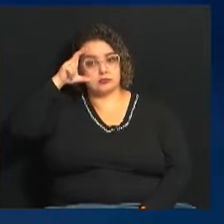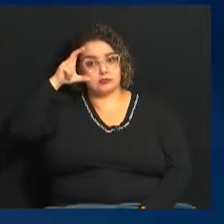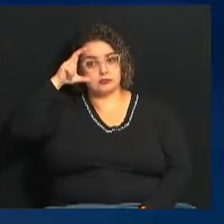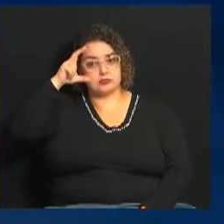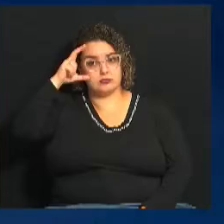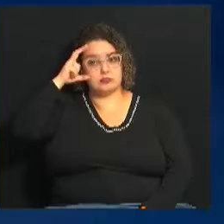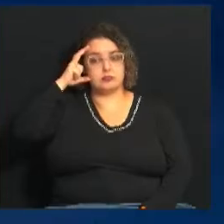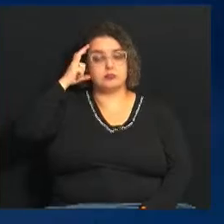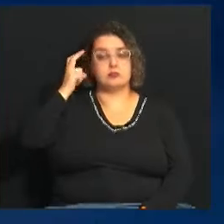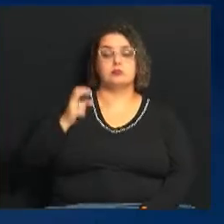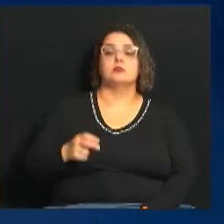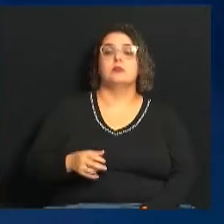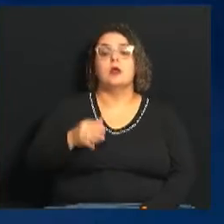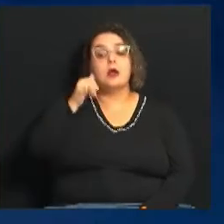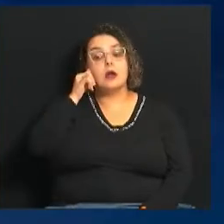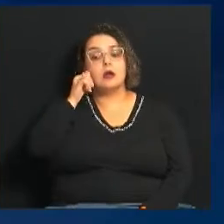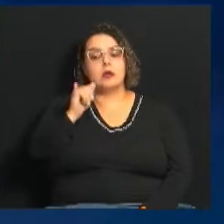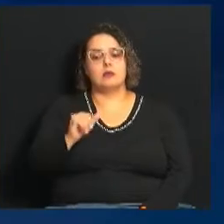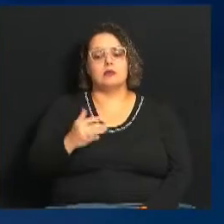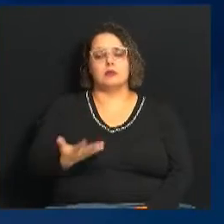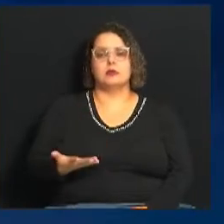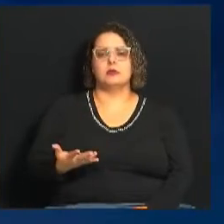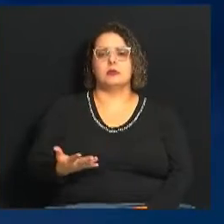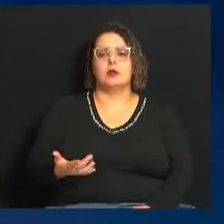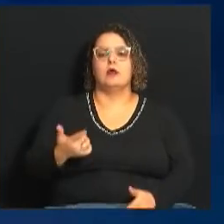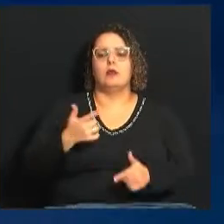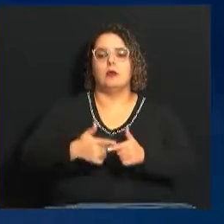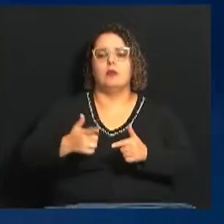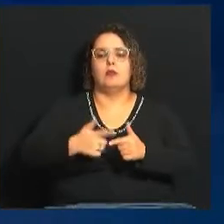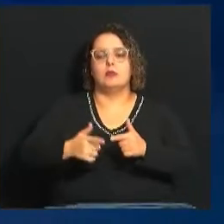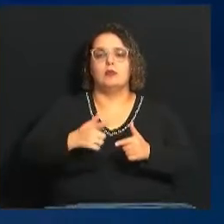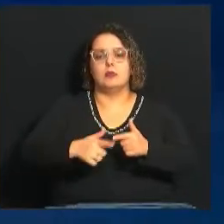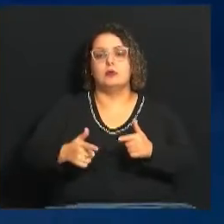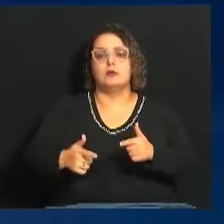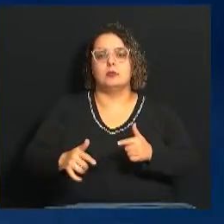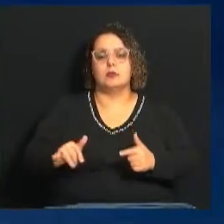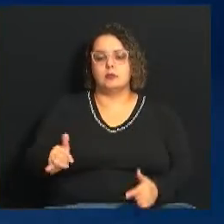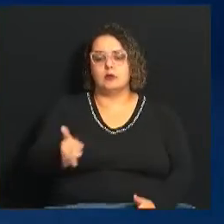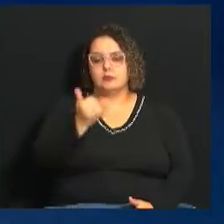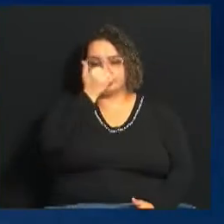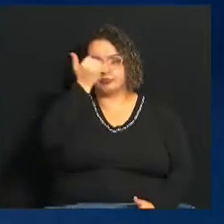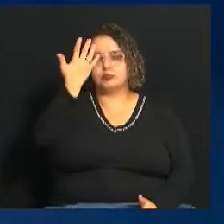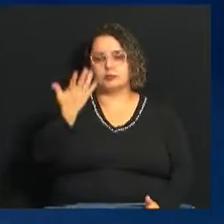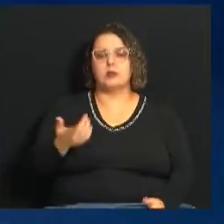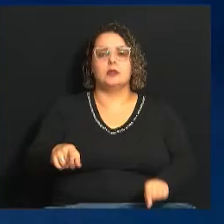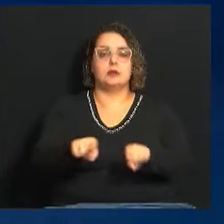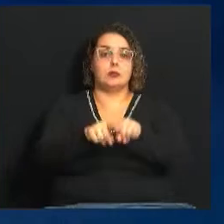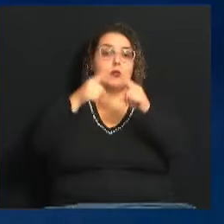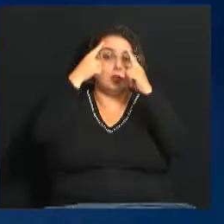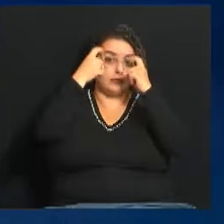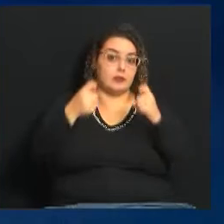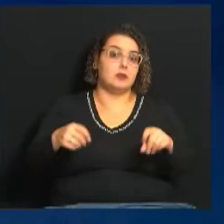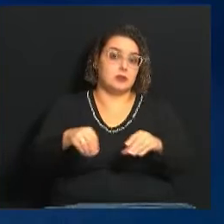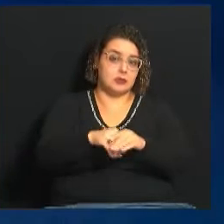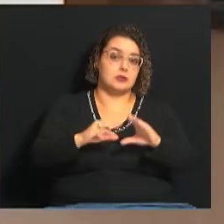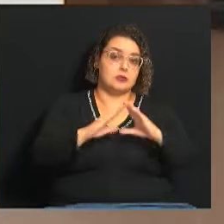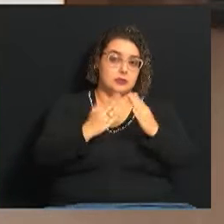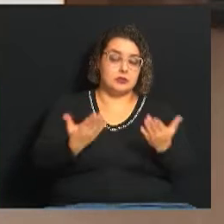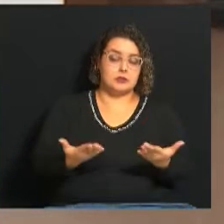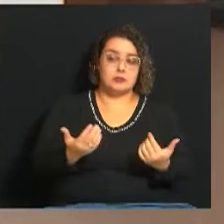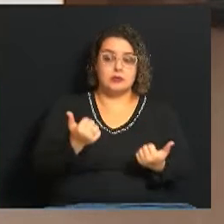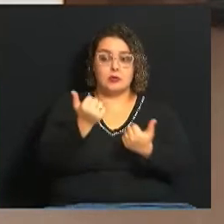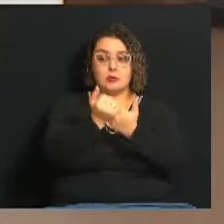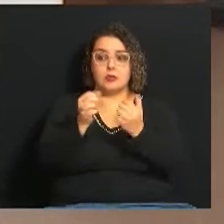à prevenção e ao combate à violência contra as mulheres e também ao apoio aos familiares das vítimas.